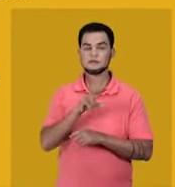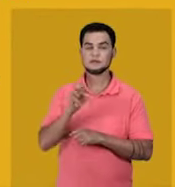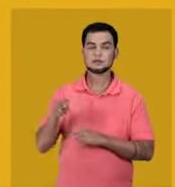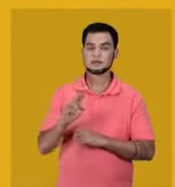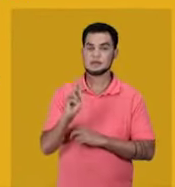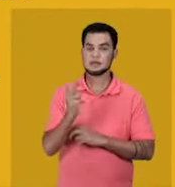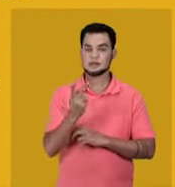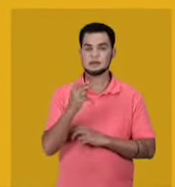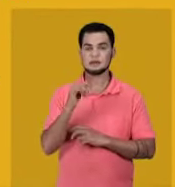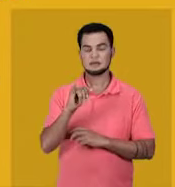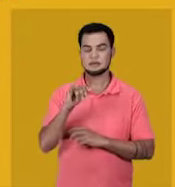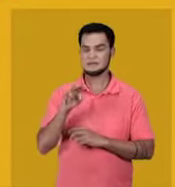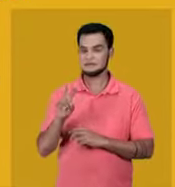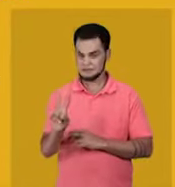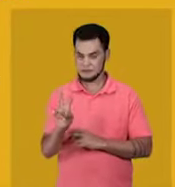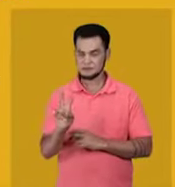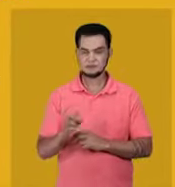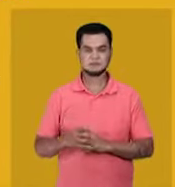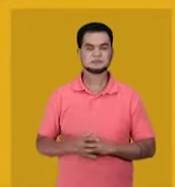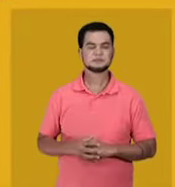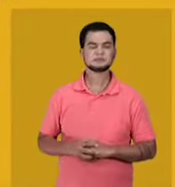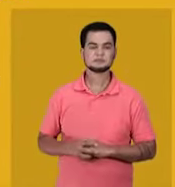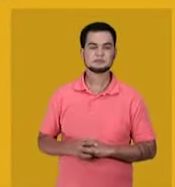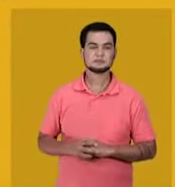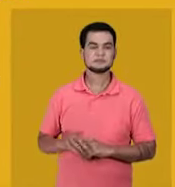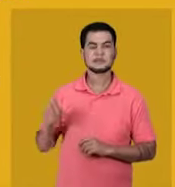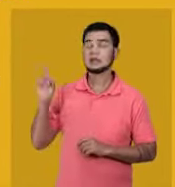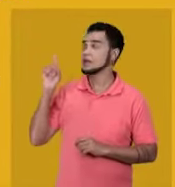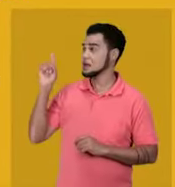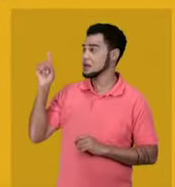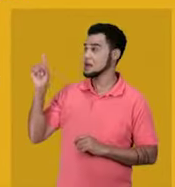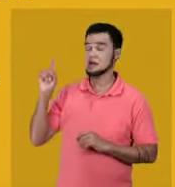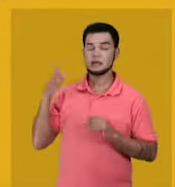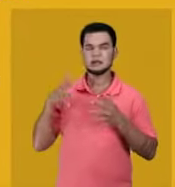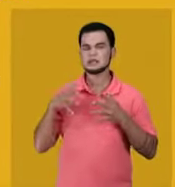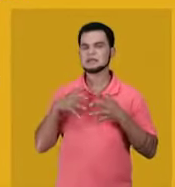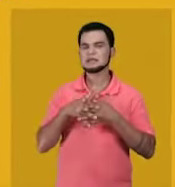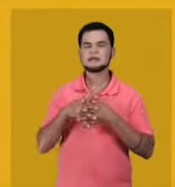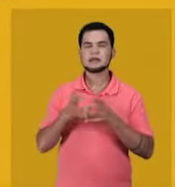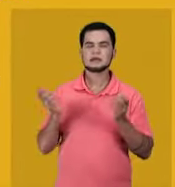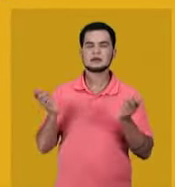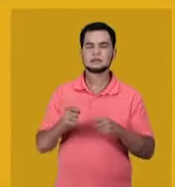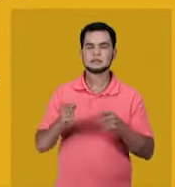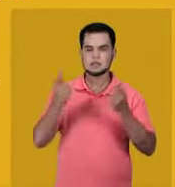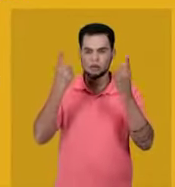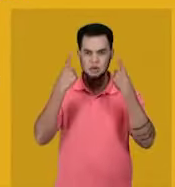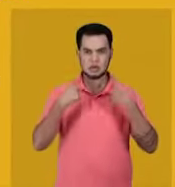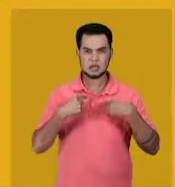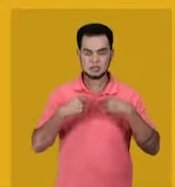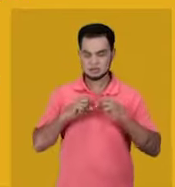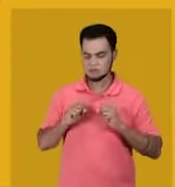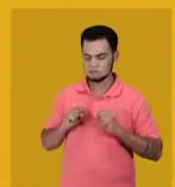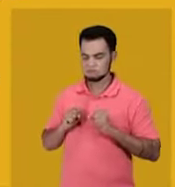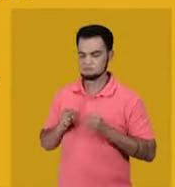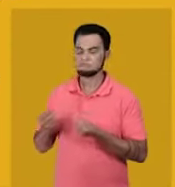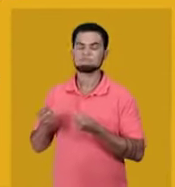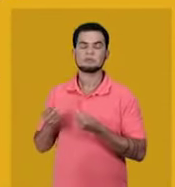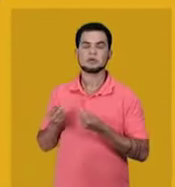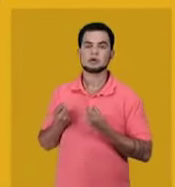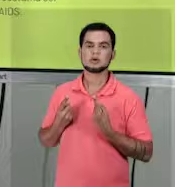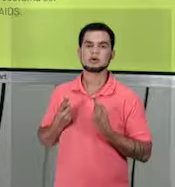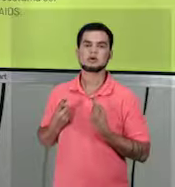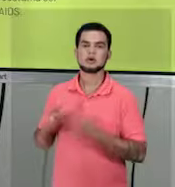vírus da imunodeficiência humana, que interfere na capacidade de o organismo combater infecções. Lembra que na